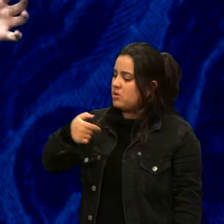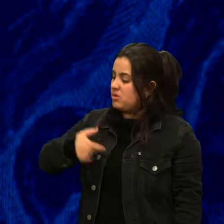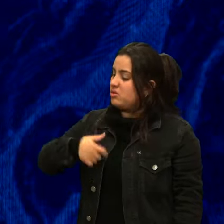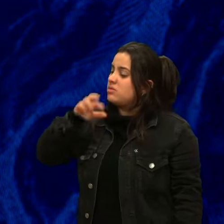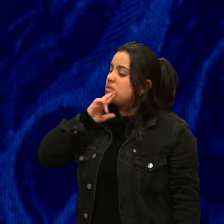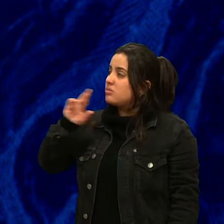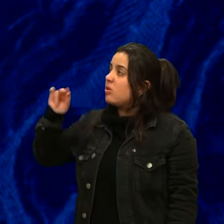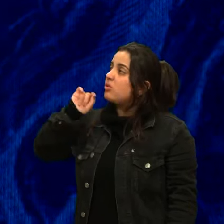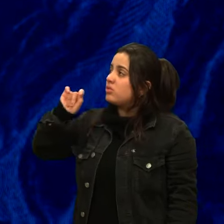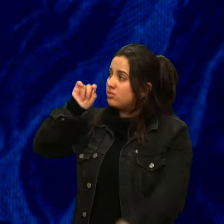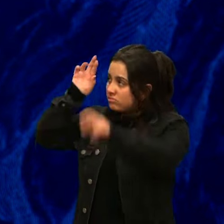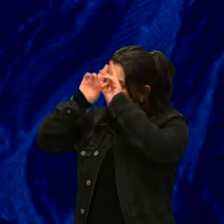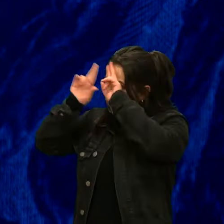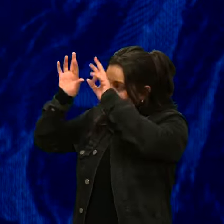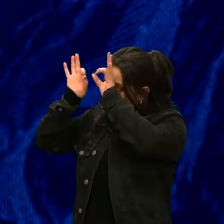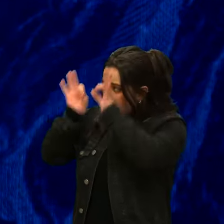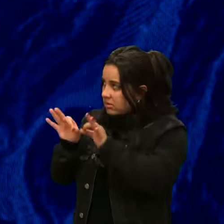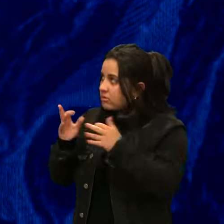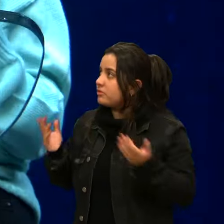sendo íntegro.